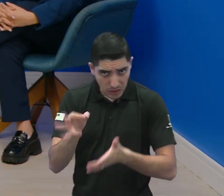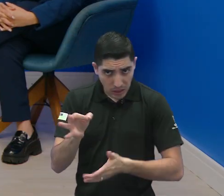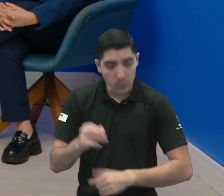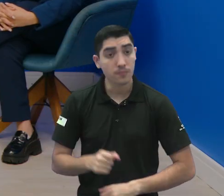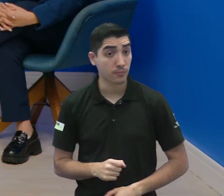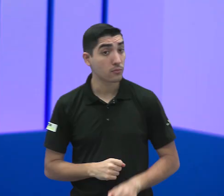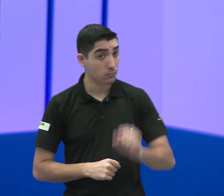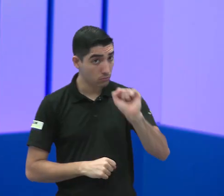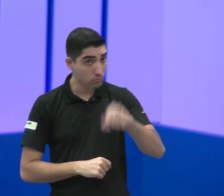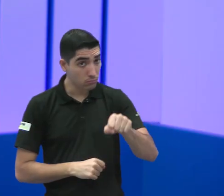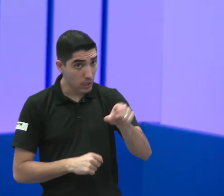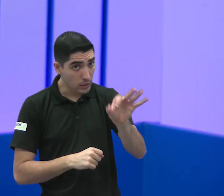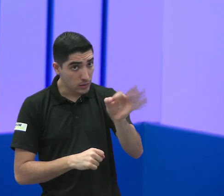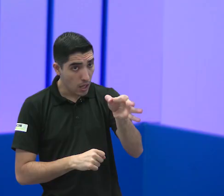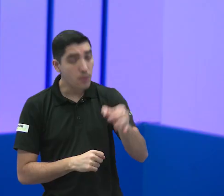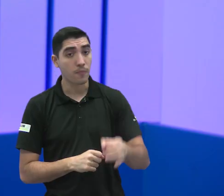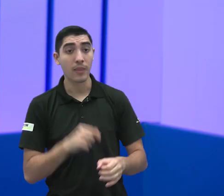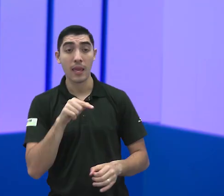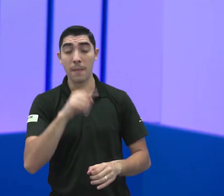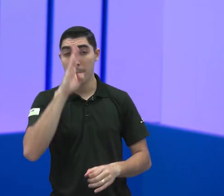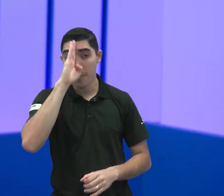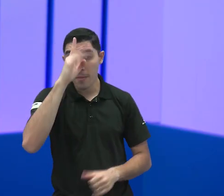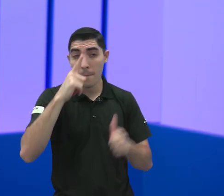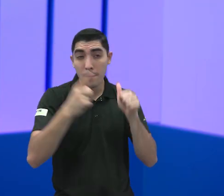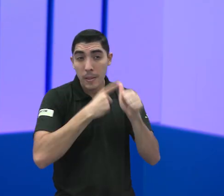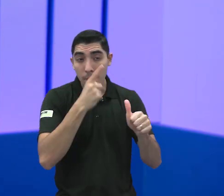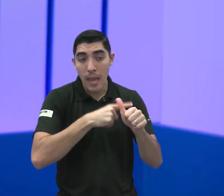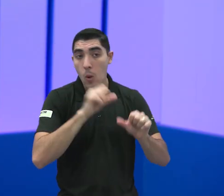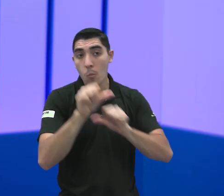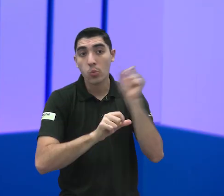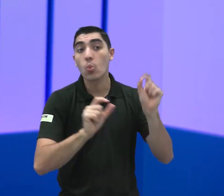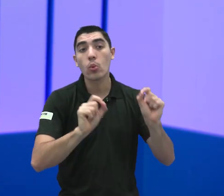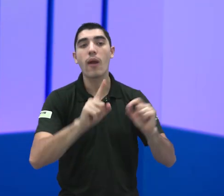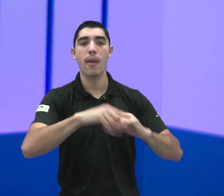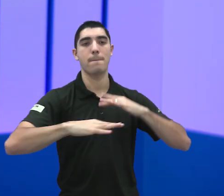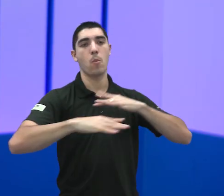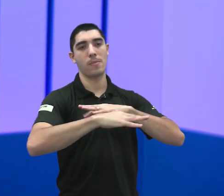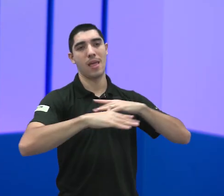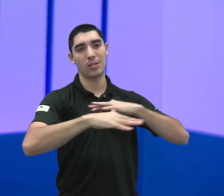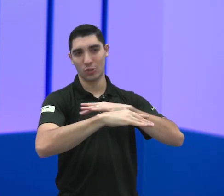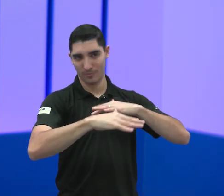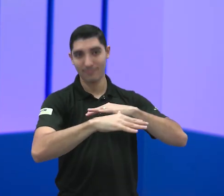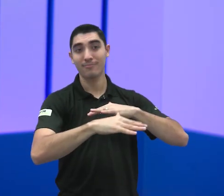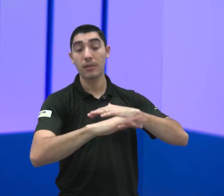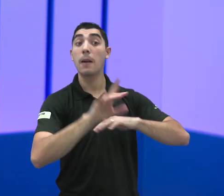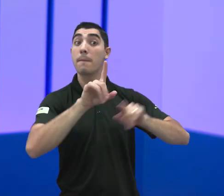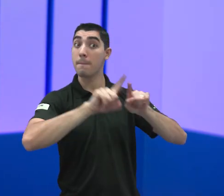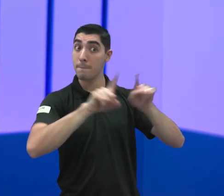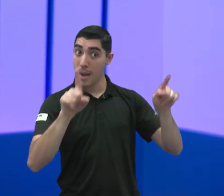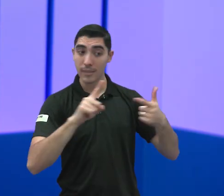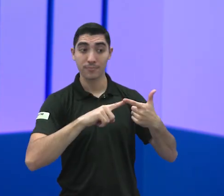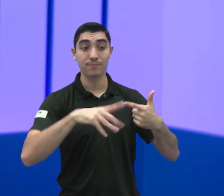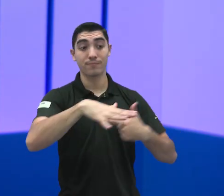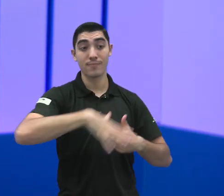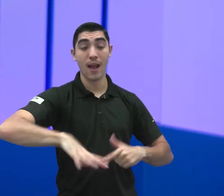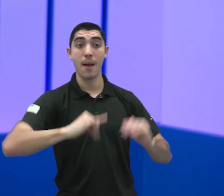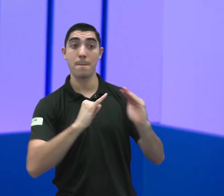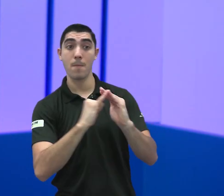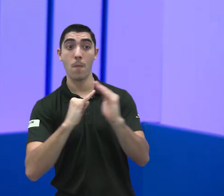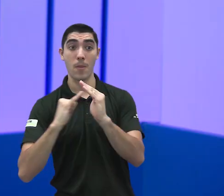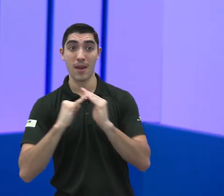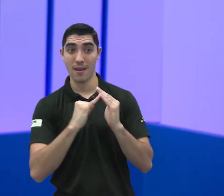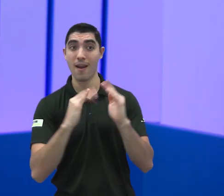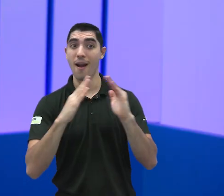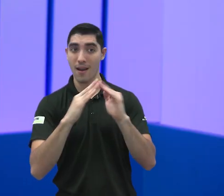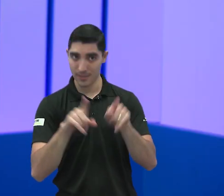tem razão. O primeiro grande impacto que provoca é na mobilidade urbana, mas também provoca um impacto muito grande no mercado imobiliário,